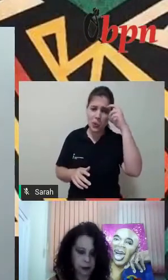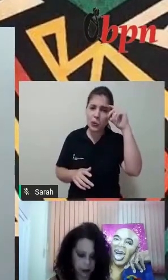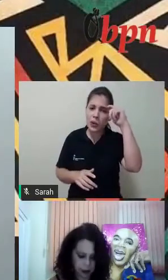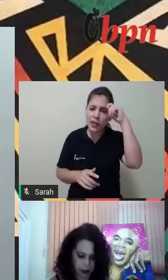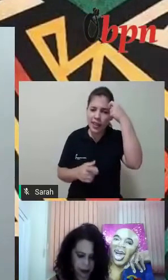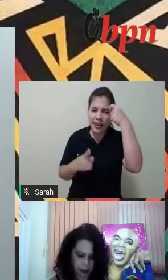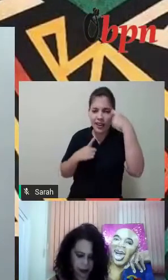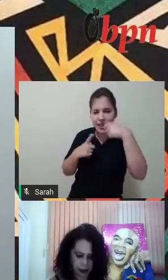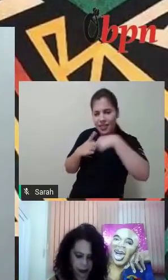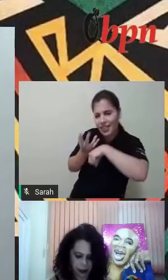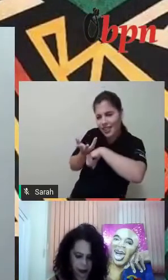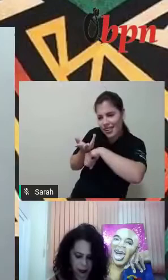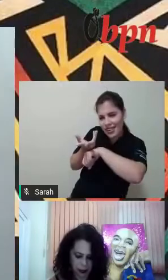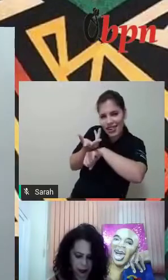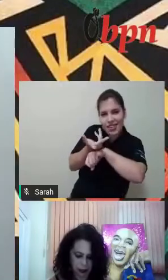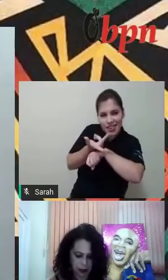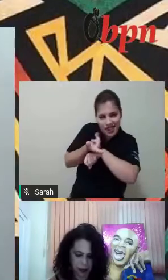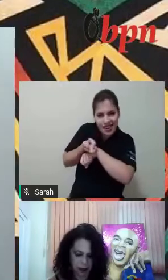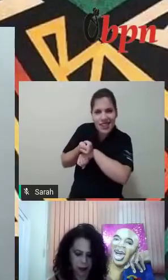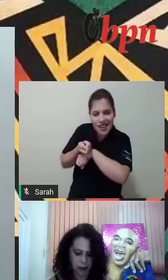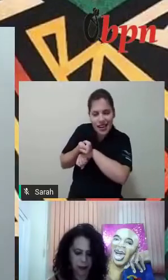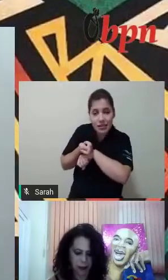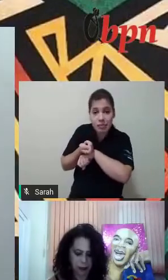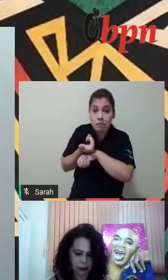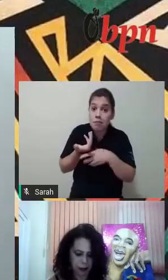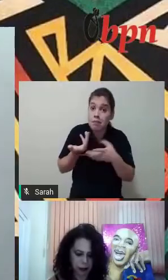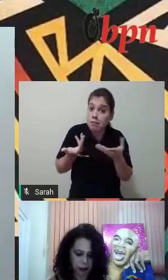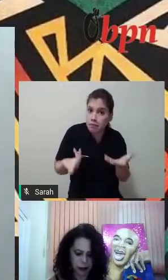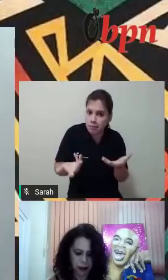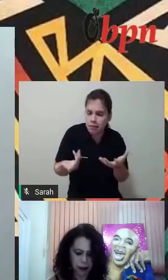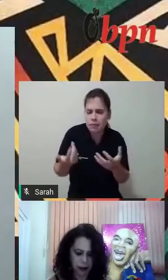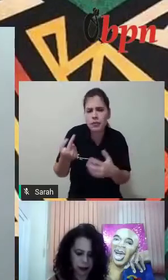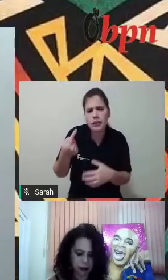negra. Aí pensando